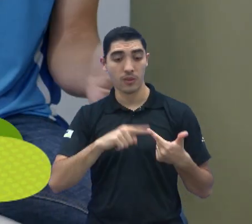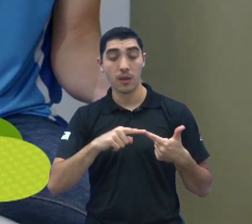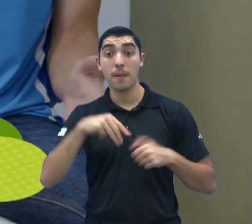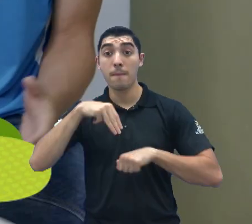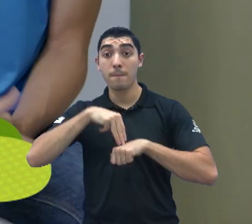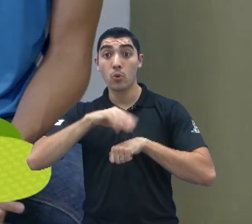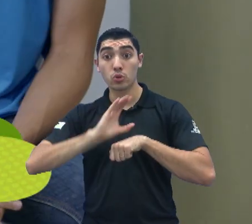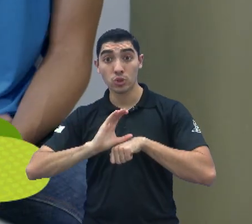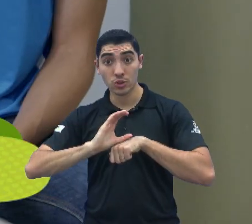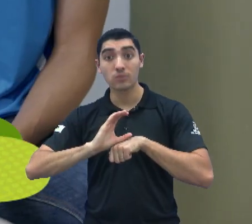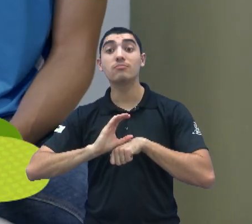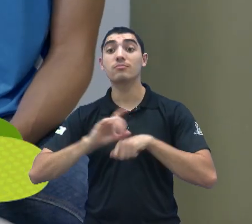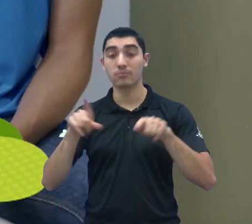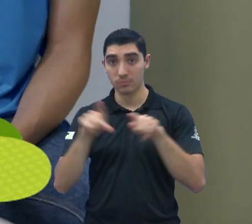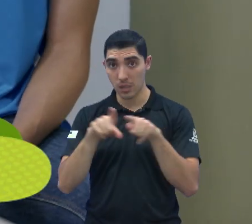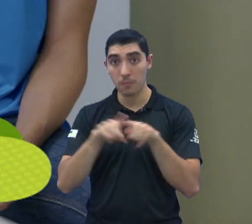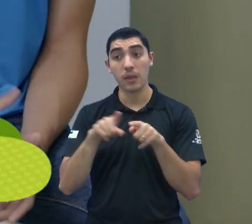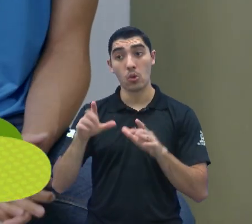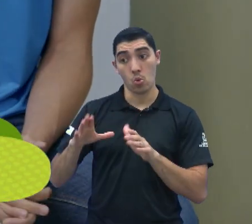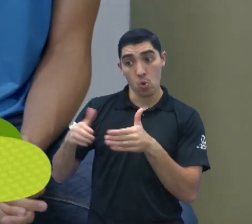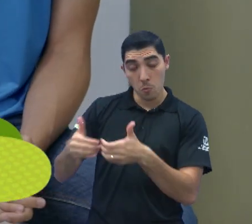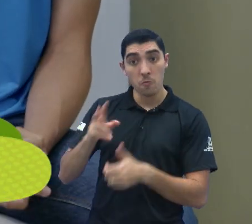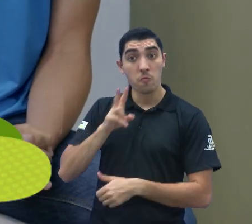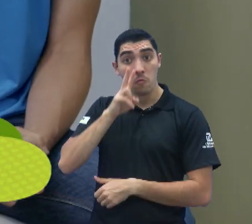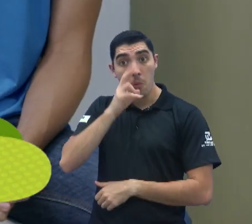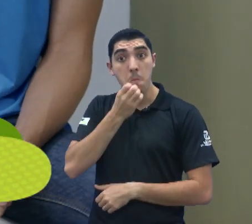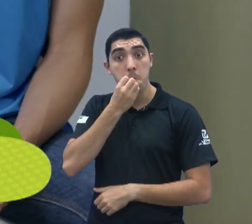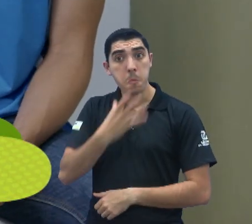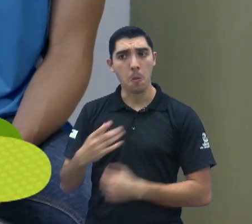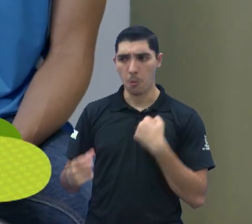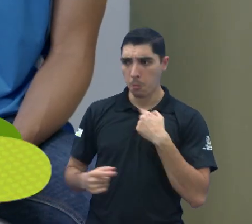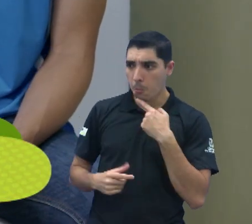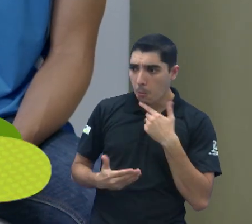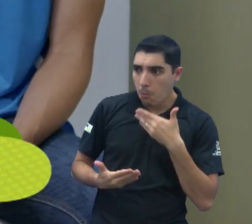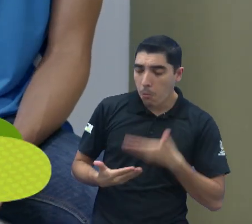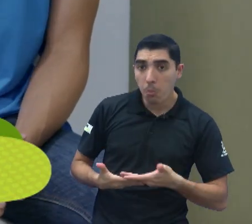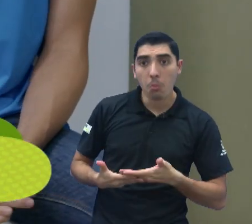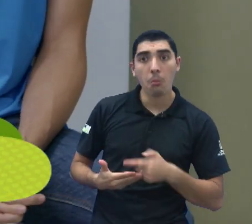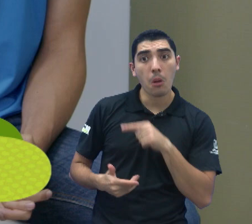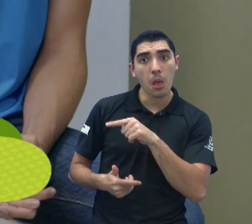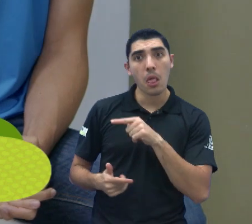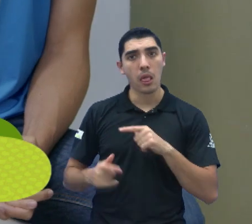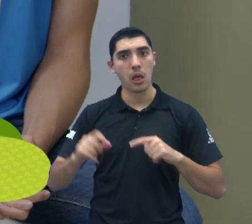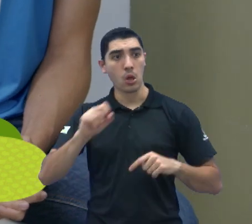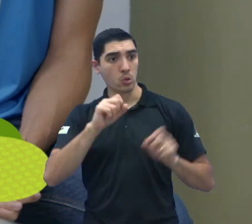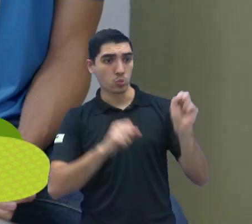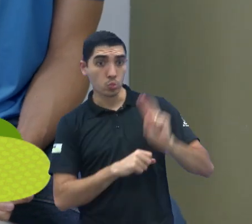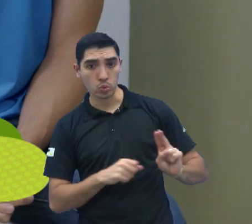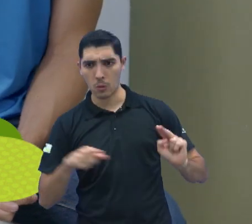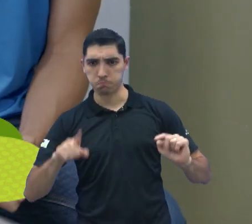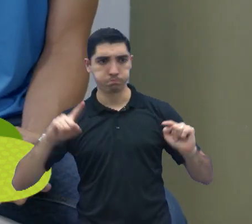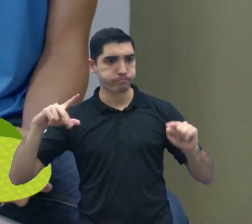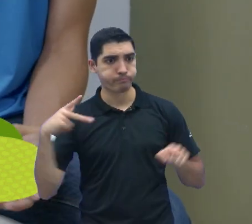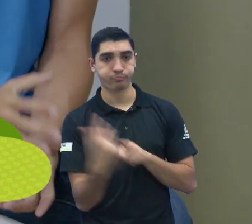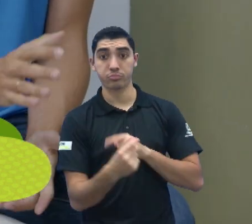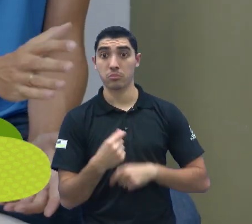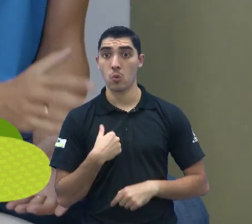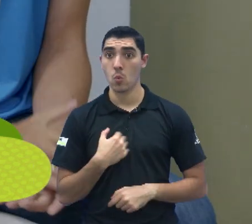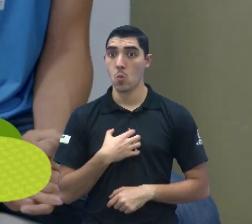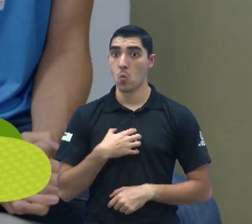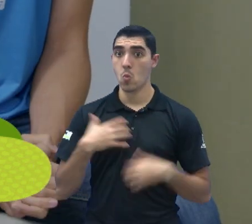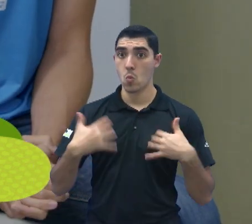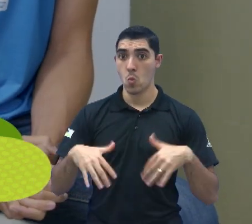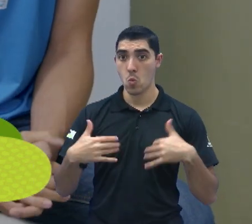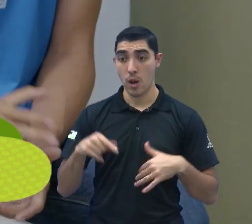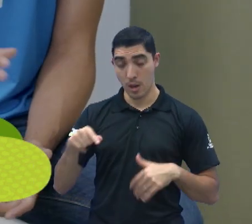que tem um elenco também muito bom e que eu fiquei impressionado na estreia deles contra a Suzano. Então vai ser complicado, serão jogos difíceis, é o que eu falo